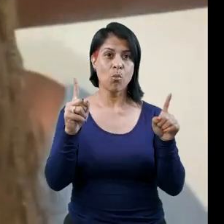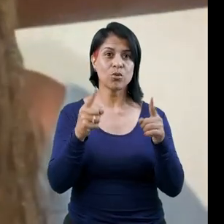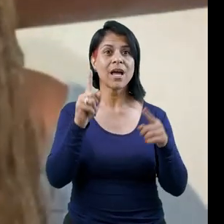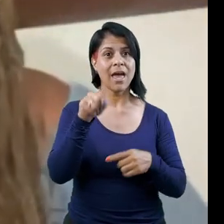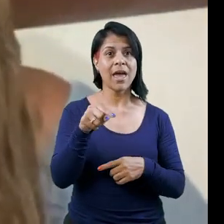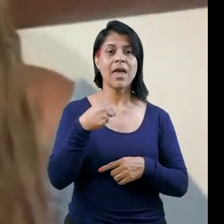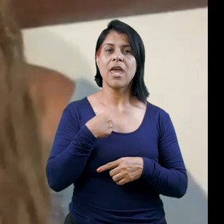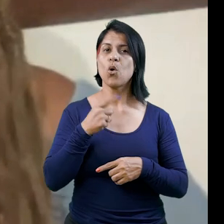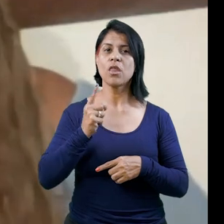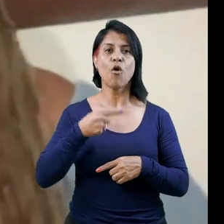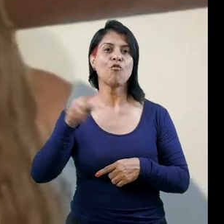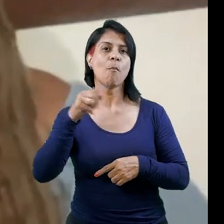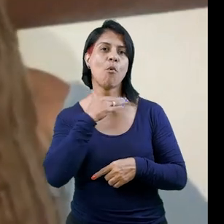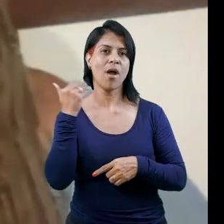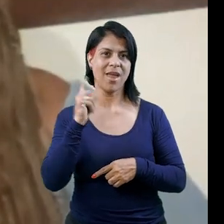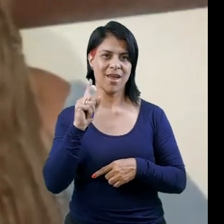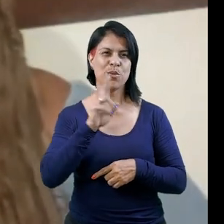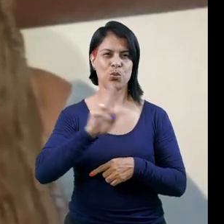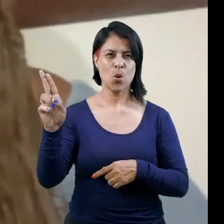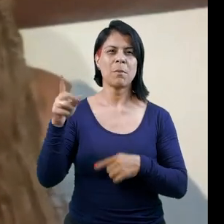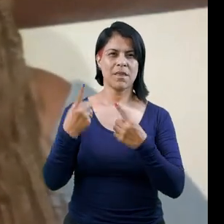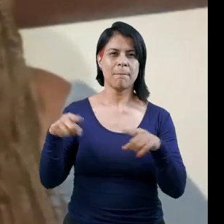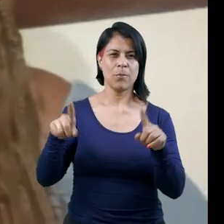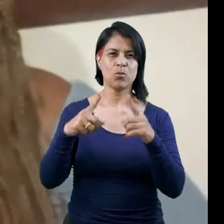presente, é uma música que